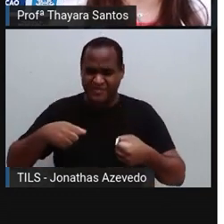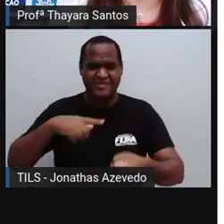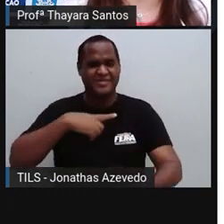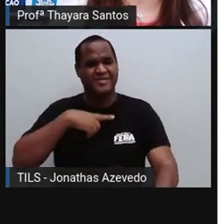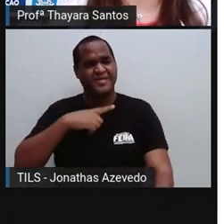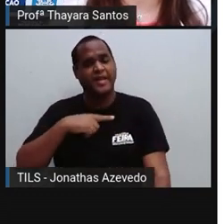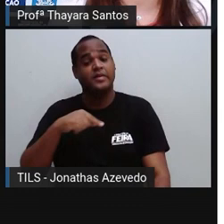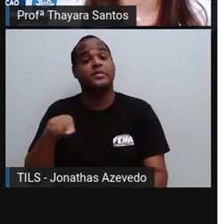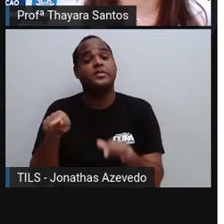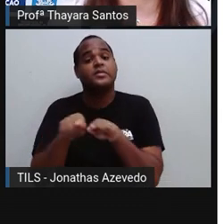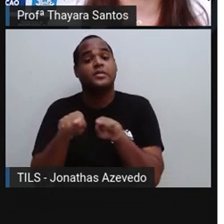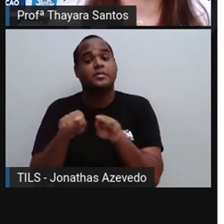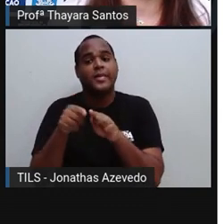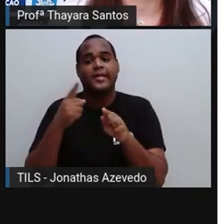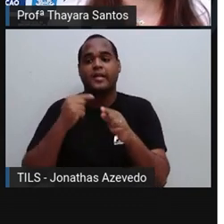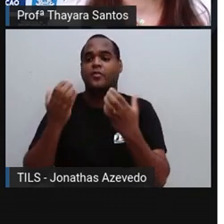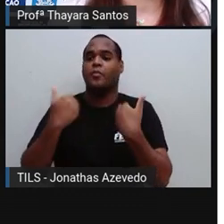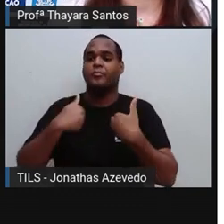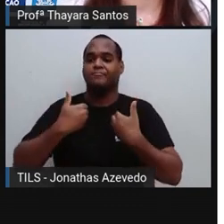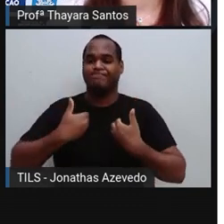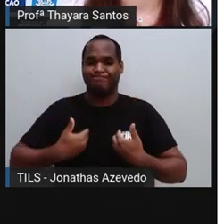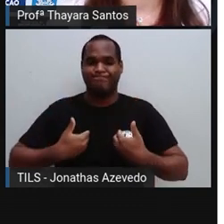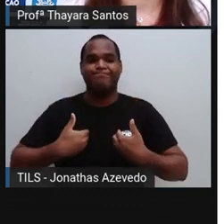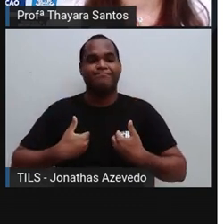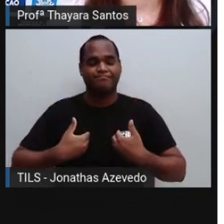além da capacidade do organismo.